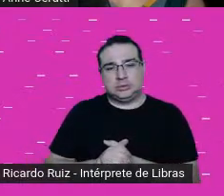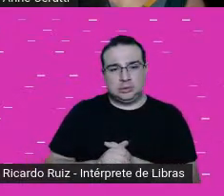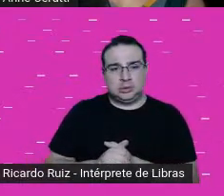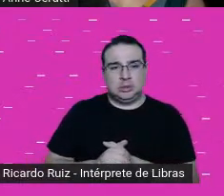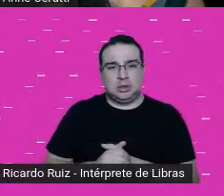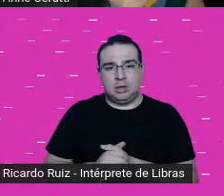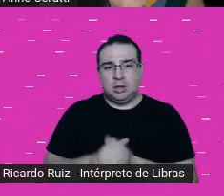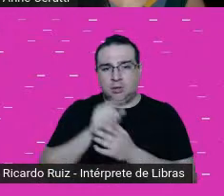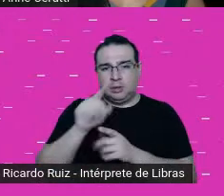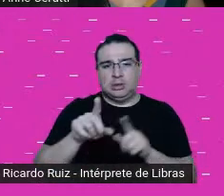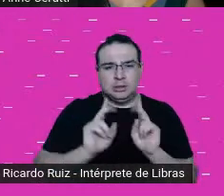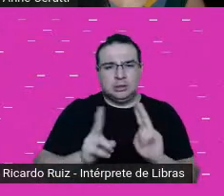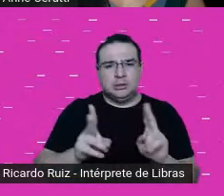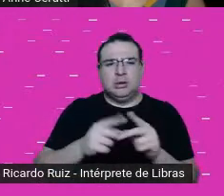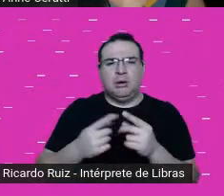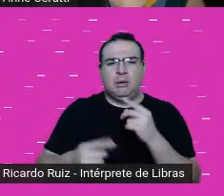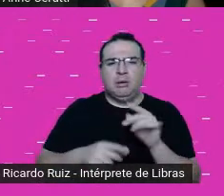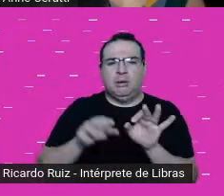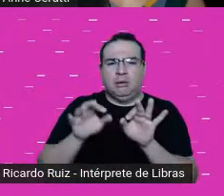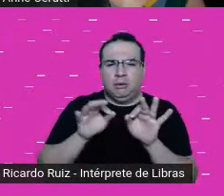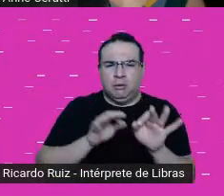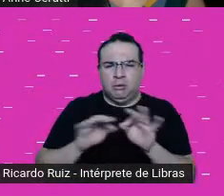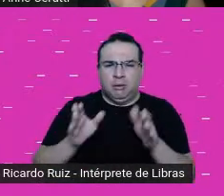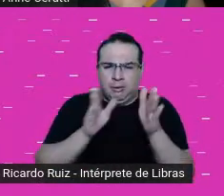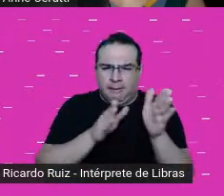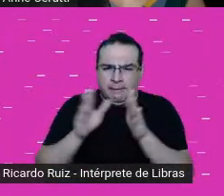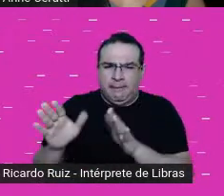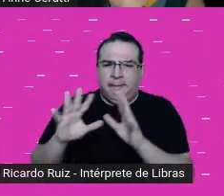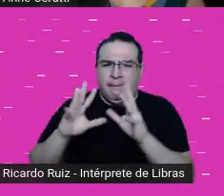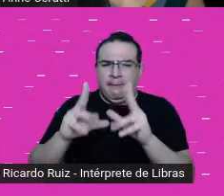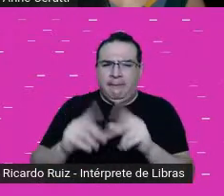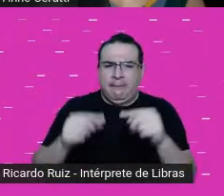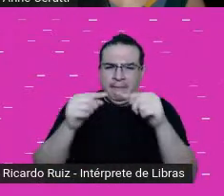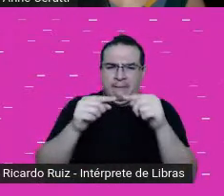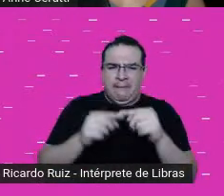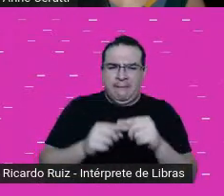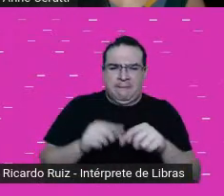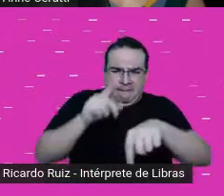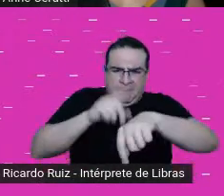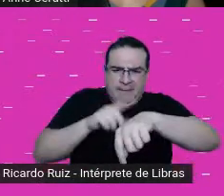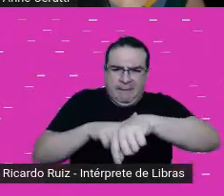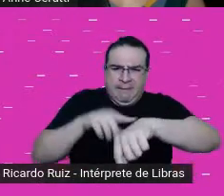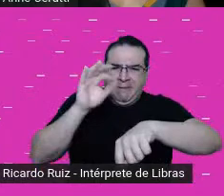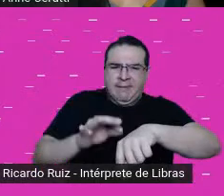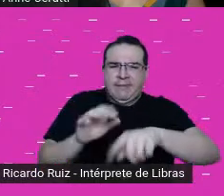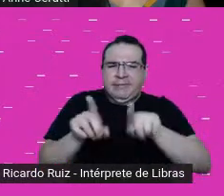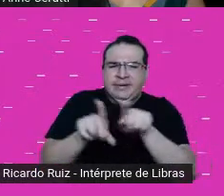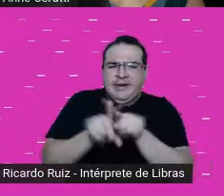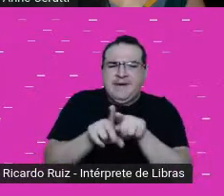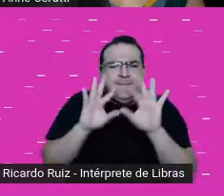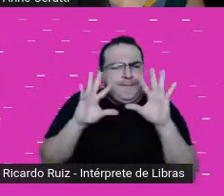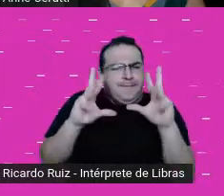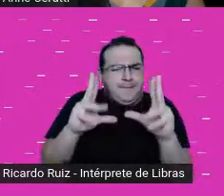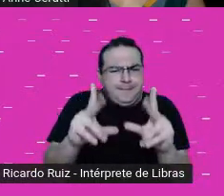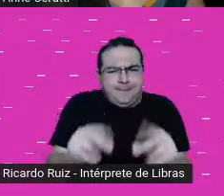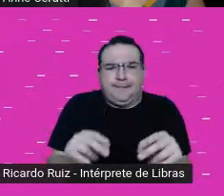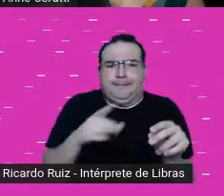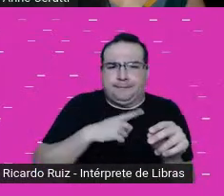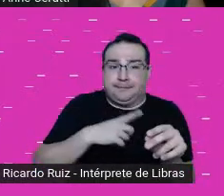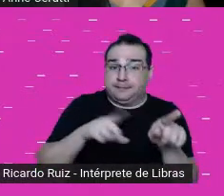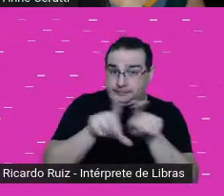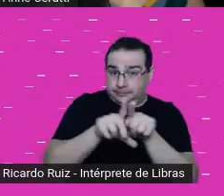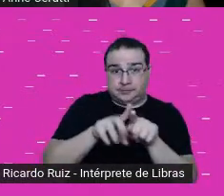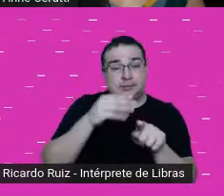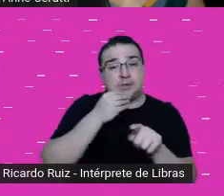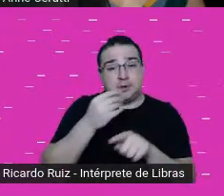E você sempre ali, nessa organização, né, ao mesmo tempo, e ao mesmo tempo também tinha, era